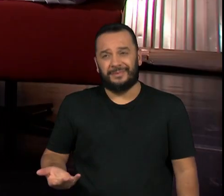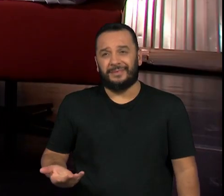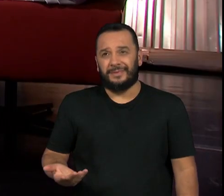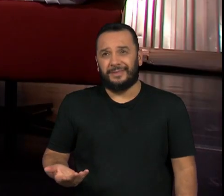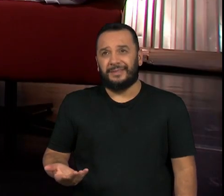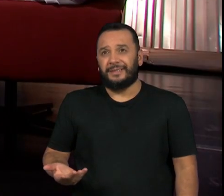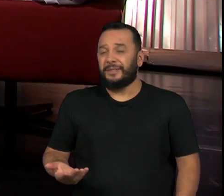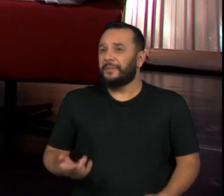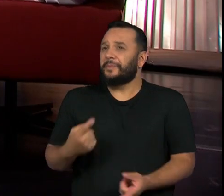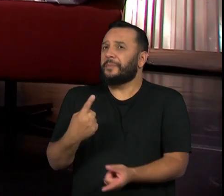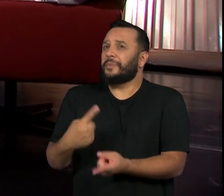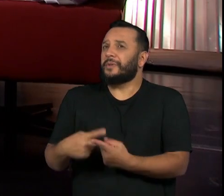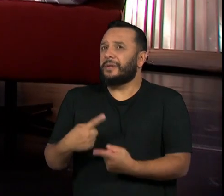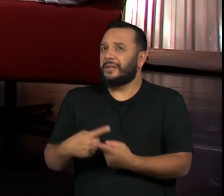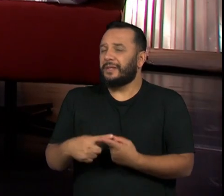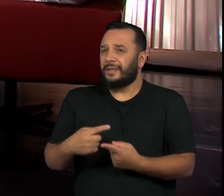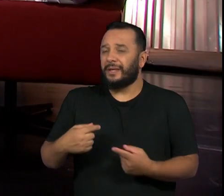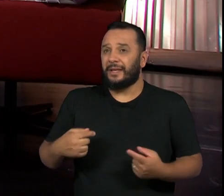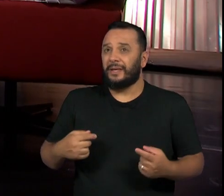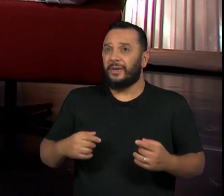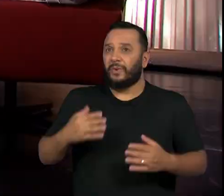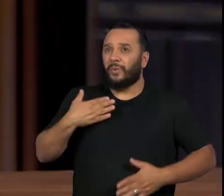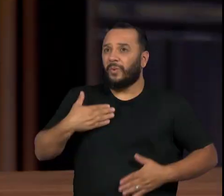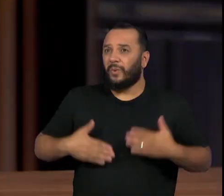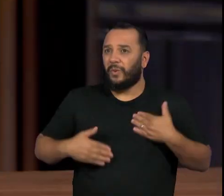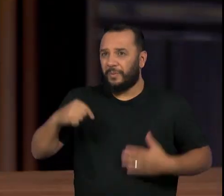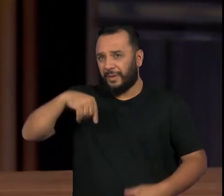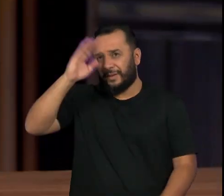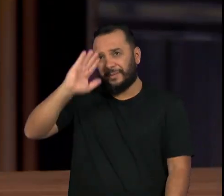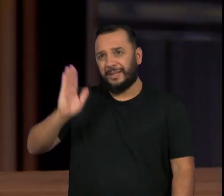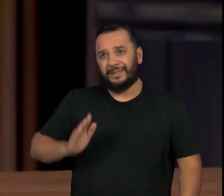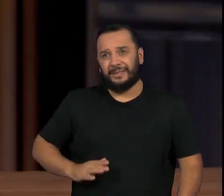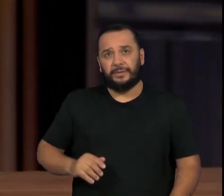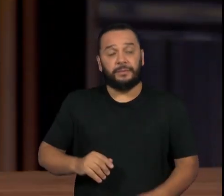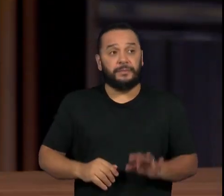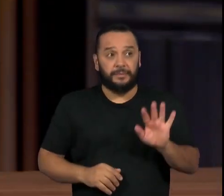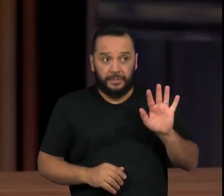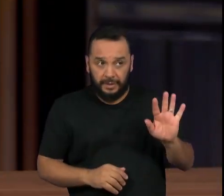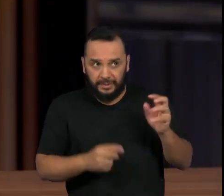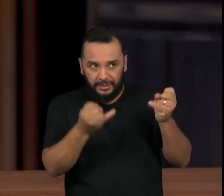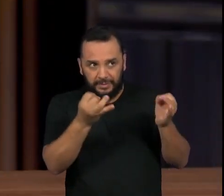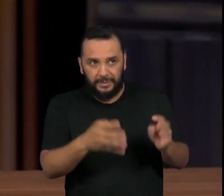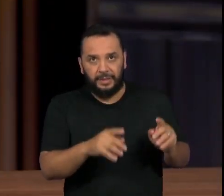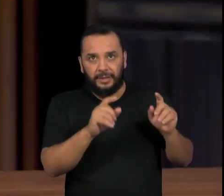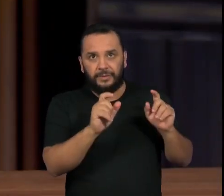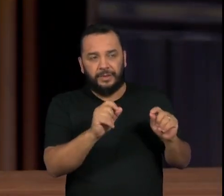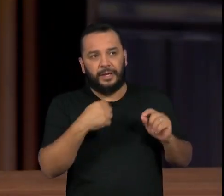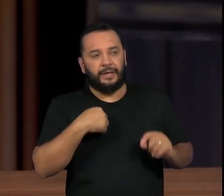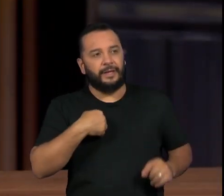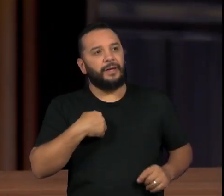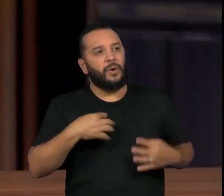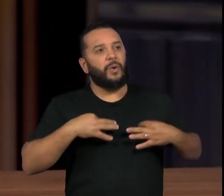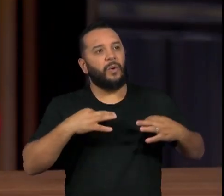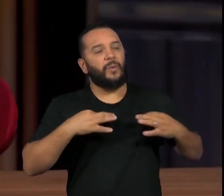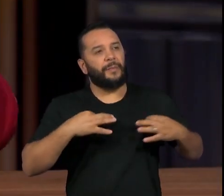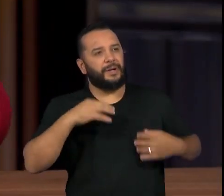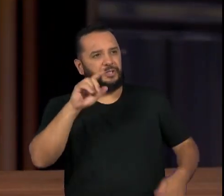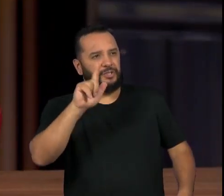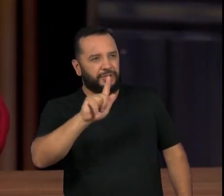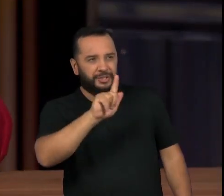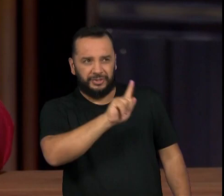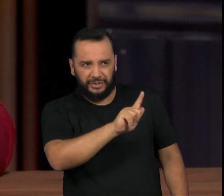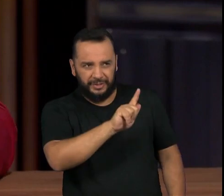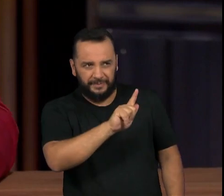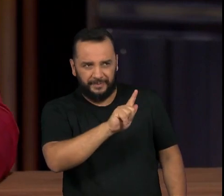como vestir as corporalidades brasileiras. Você está falando, deixa eu ver se eu entendi, do GG, Isso. que é o tamanho da roupa, como